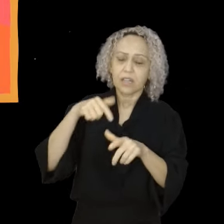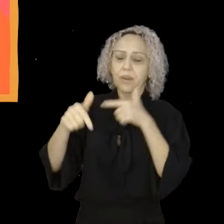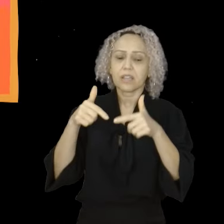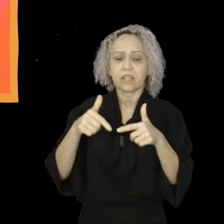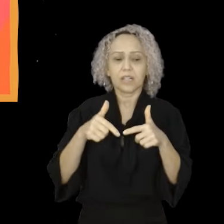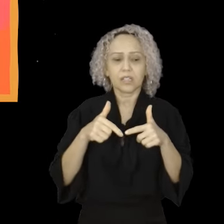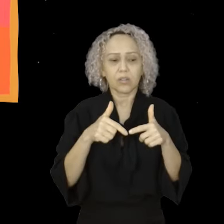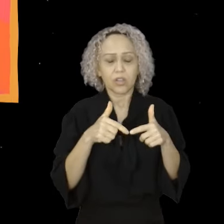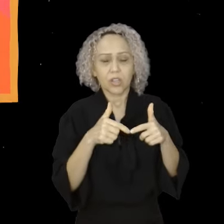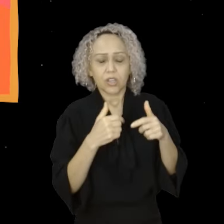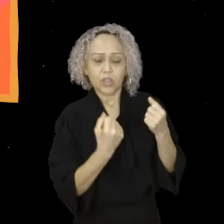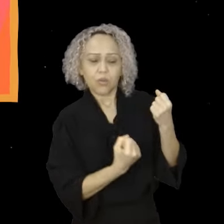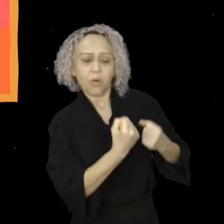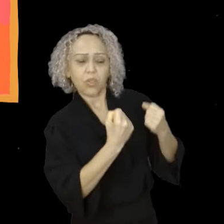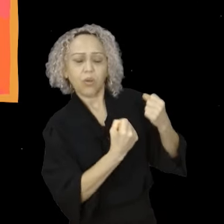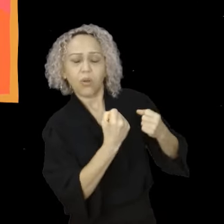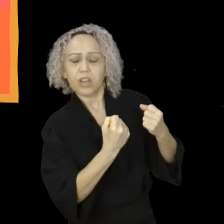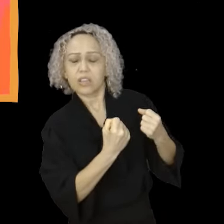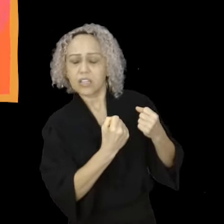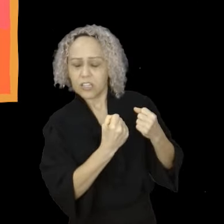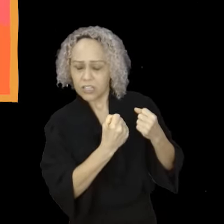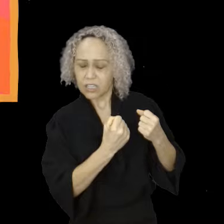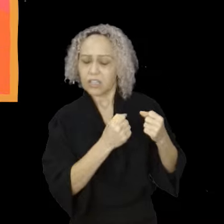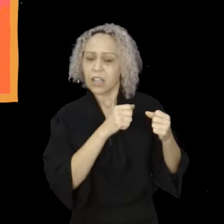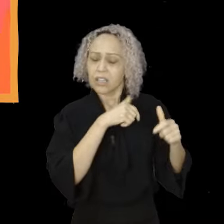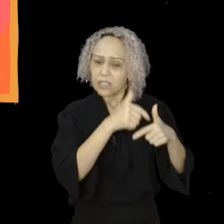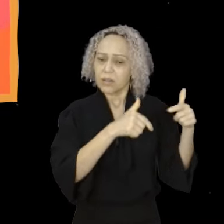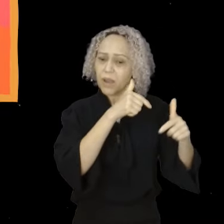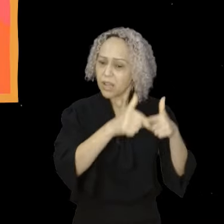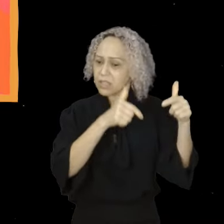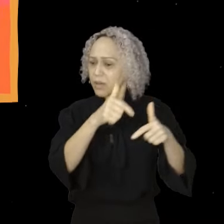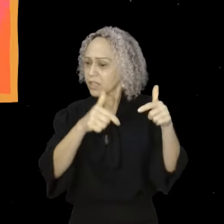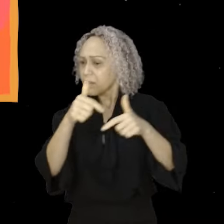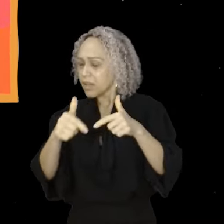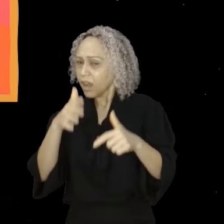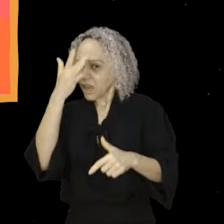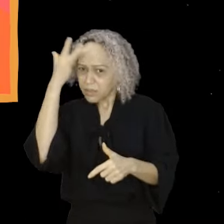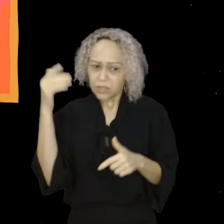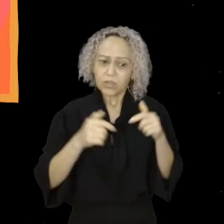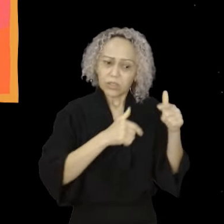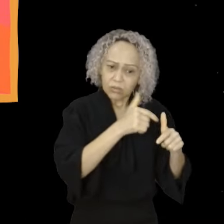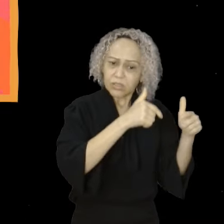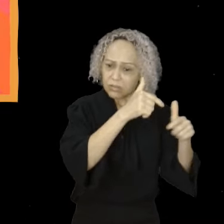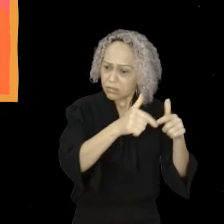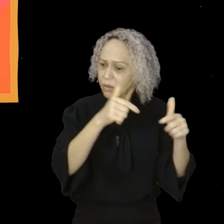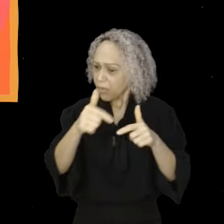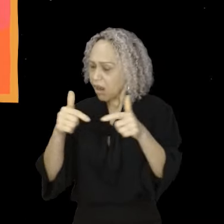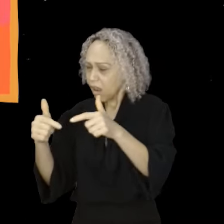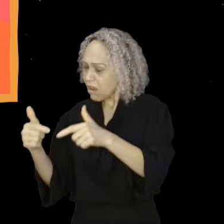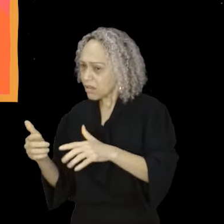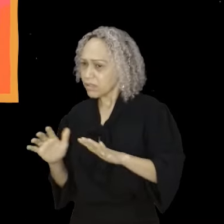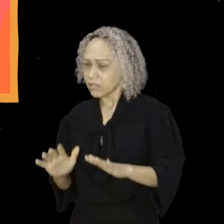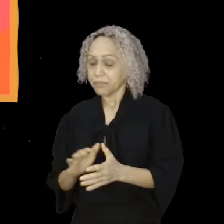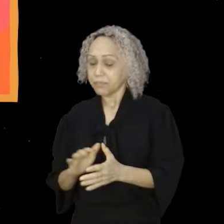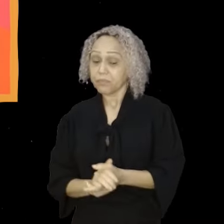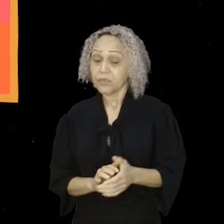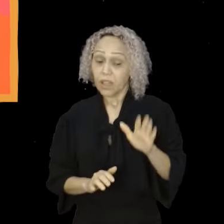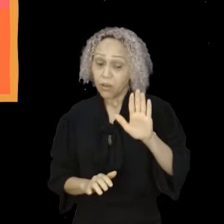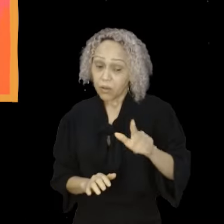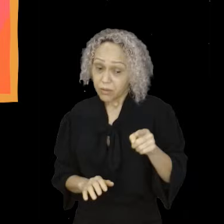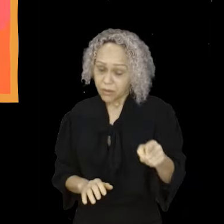estou trabalhando. E isso fez ela entender muito bem sobre desigualdade, porque ela